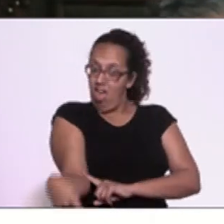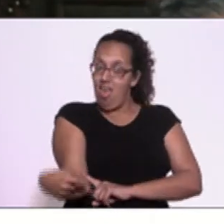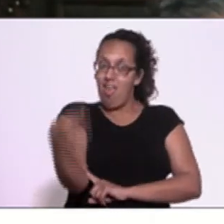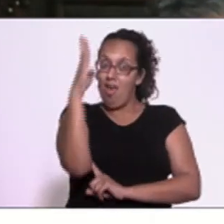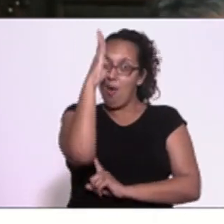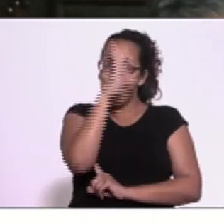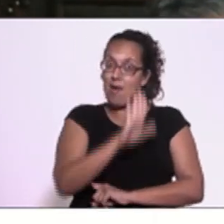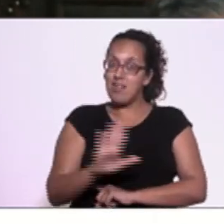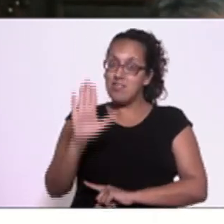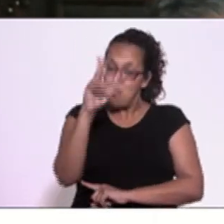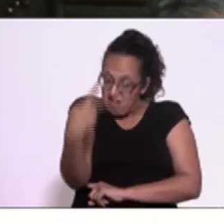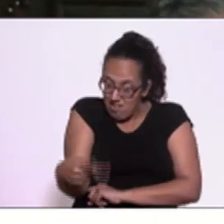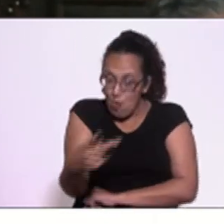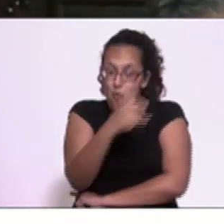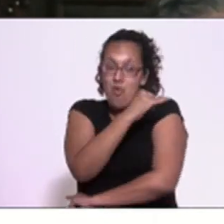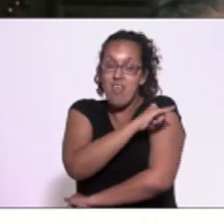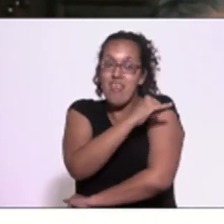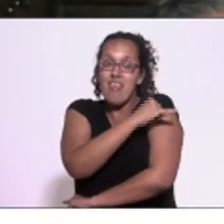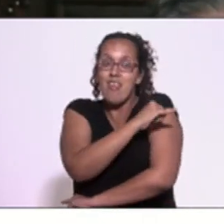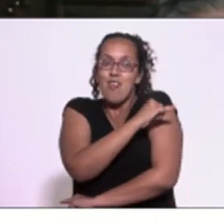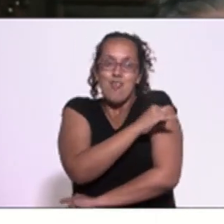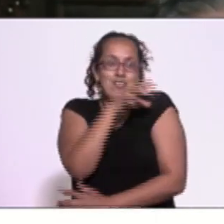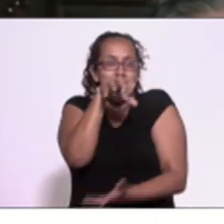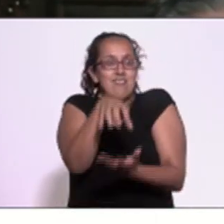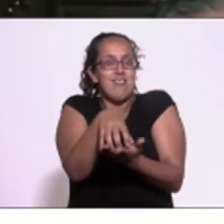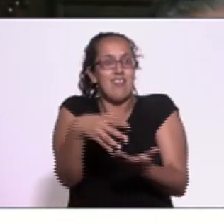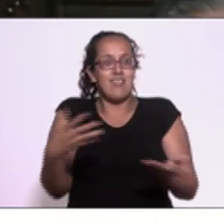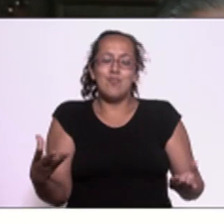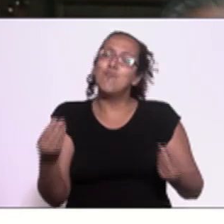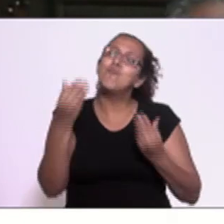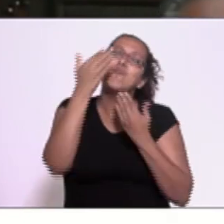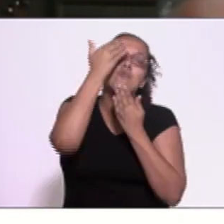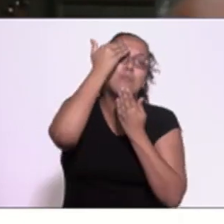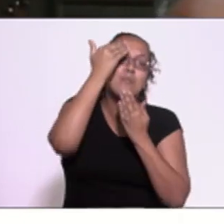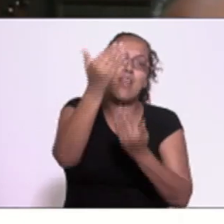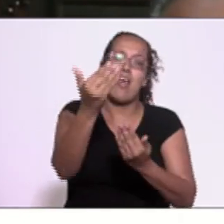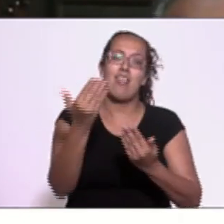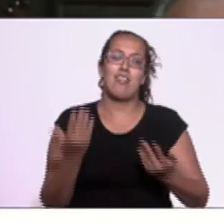do Estado do Rio de Janeiro e da cidade do Rio de Janeiro. Muito obrigado.